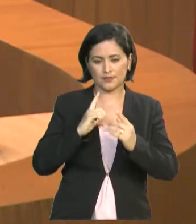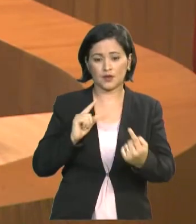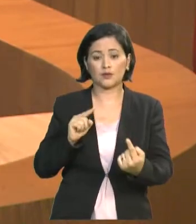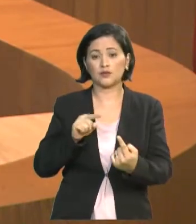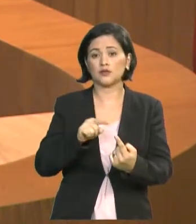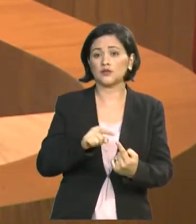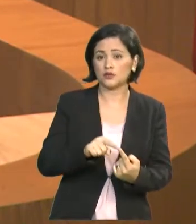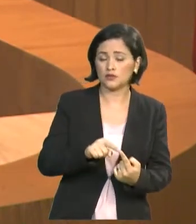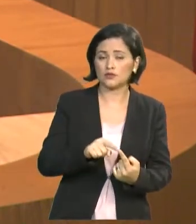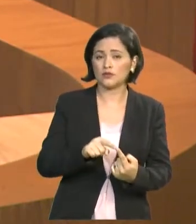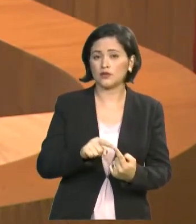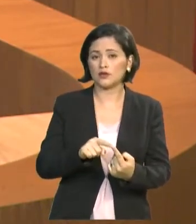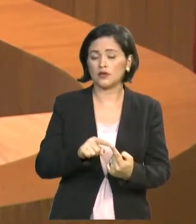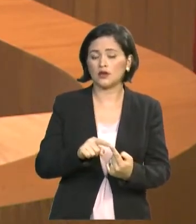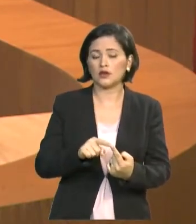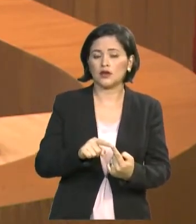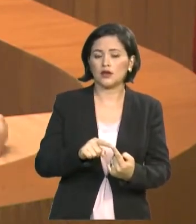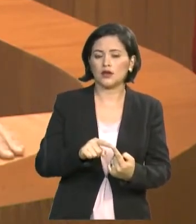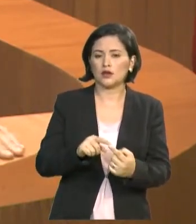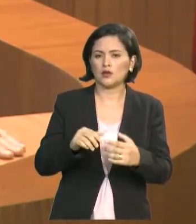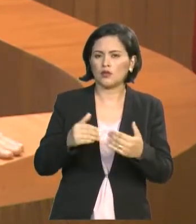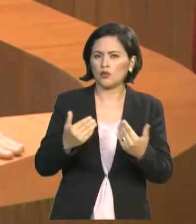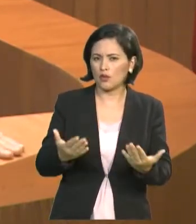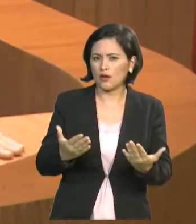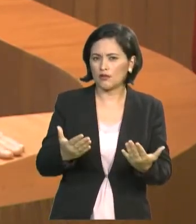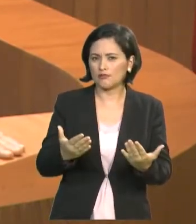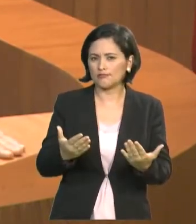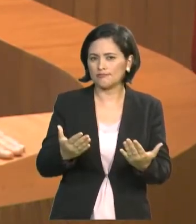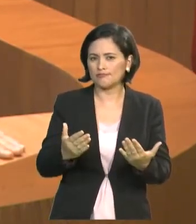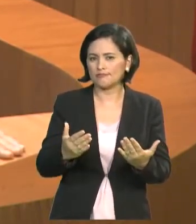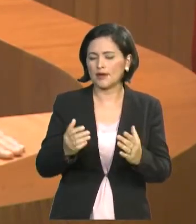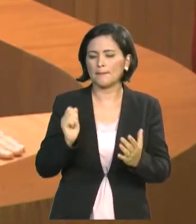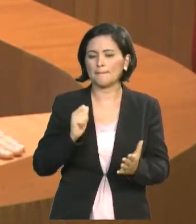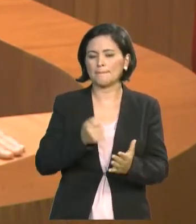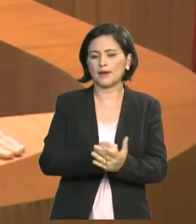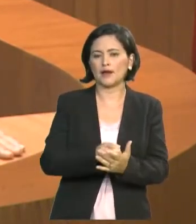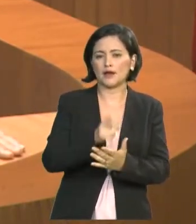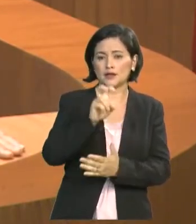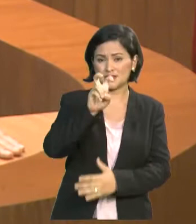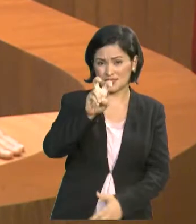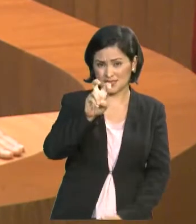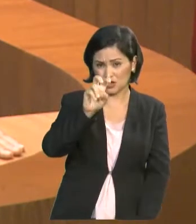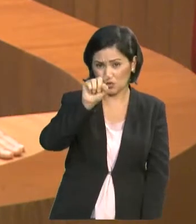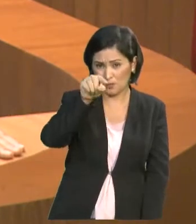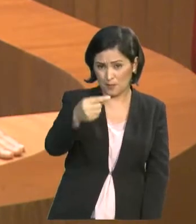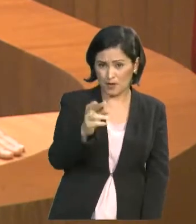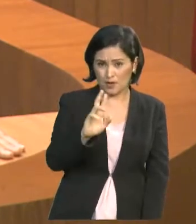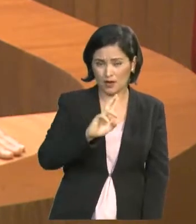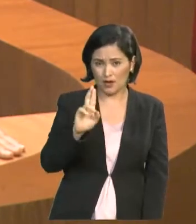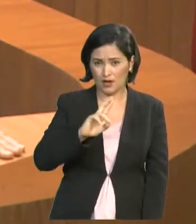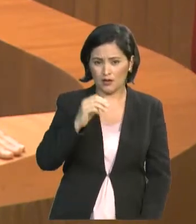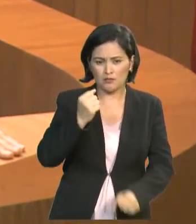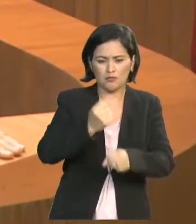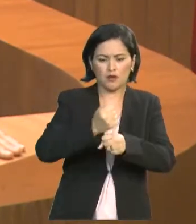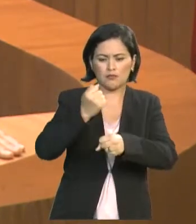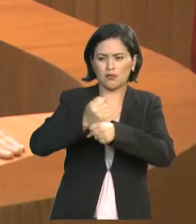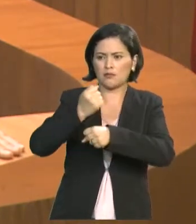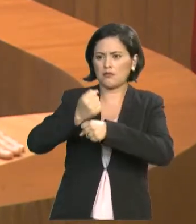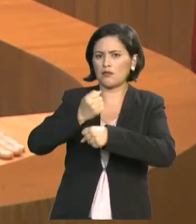R$ 5.000 para reforma e ampliação. Estou muito feliz porque o edital foi aberto para